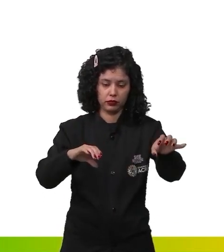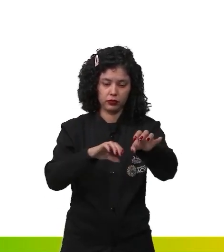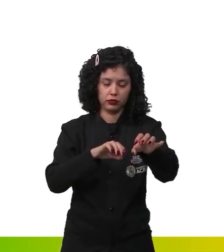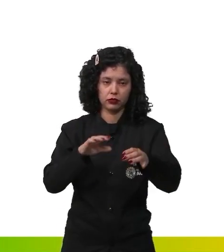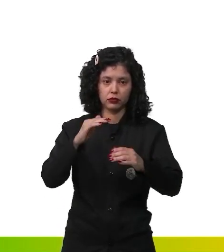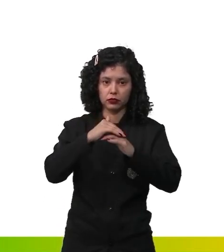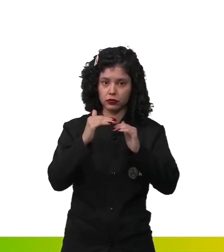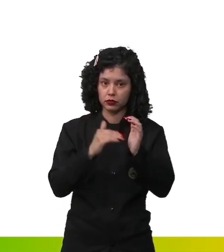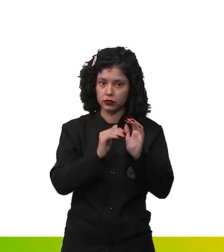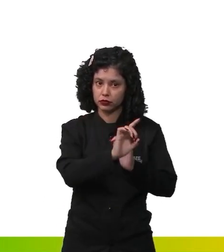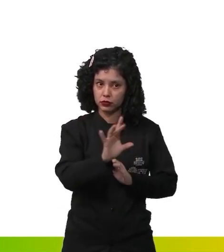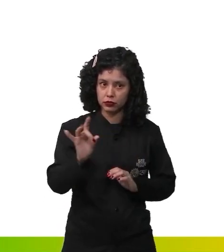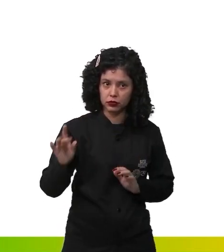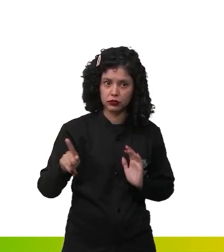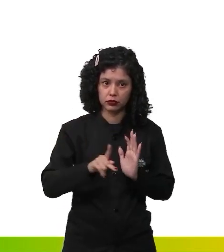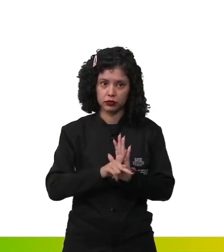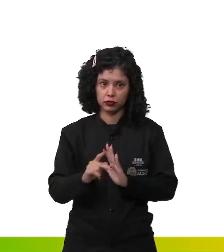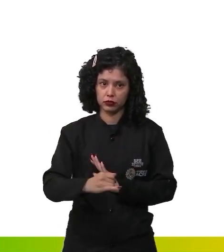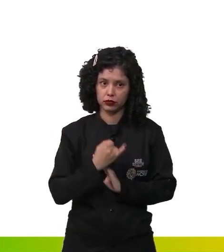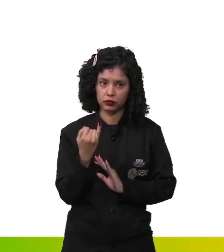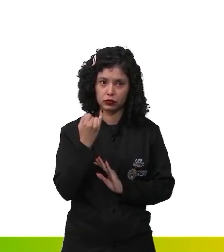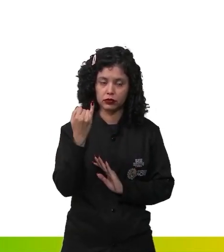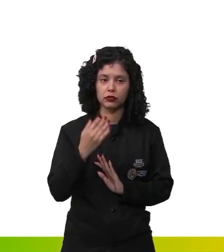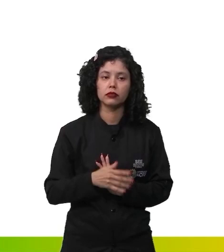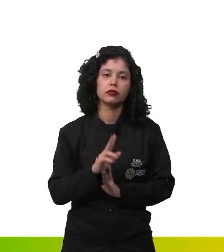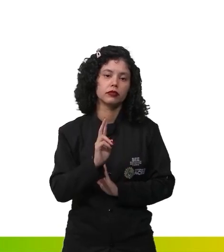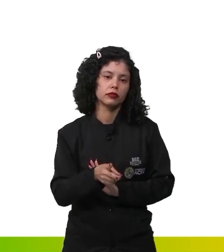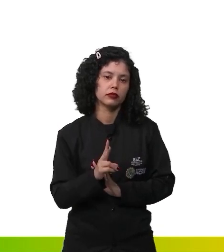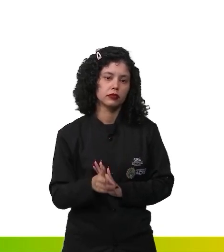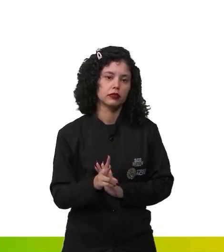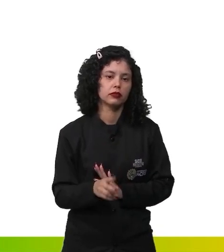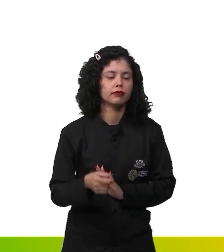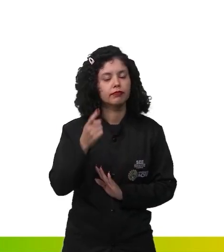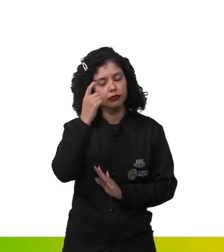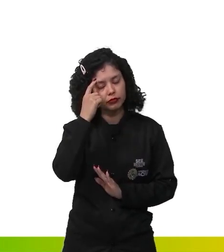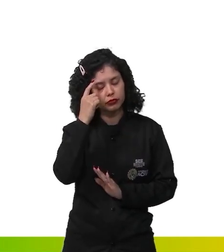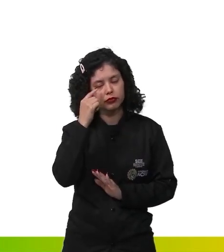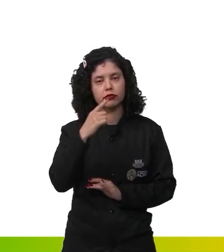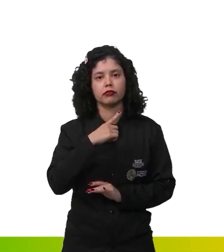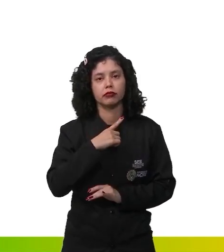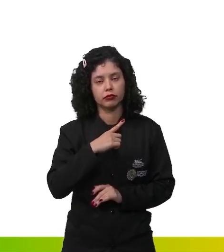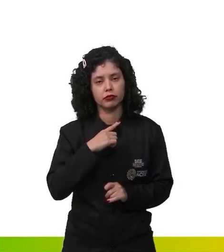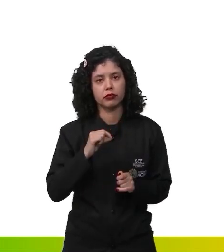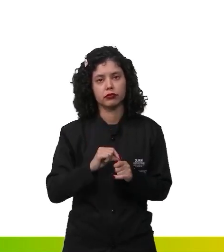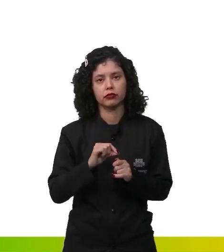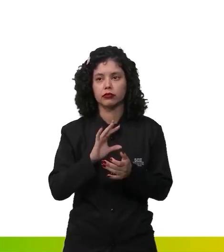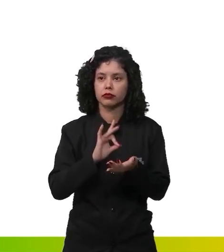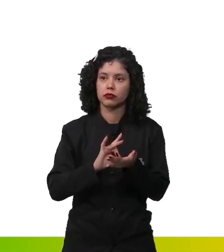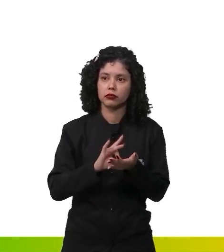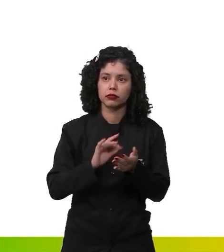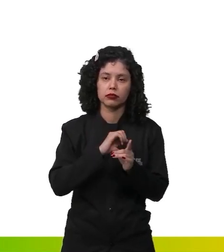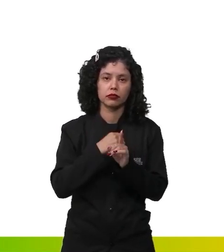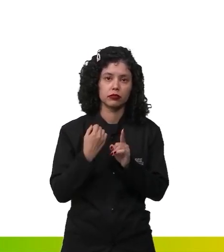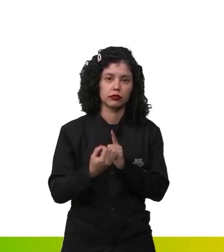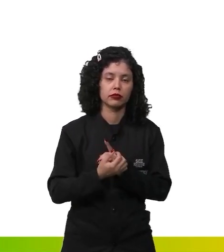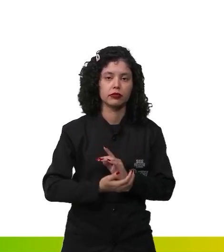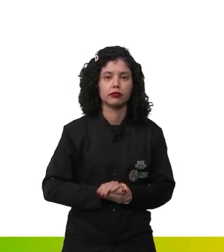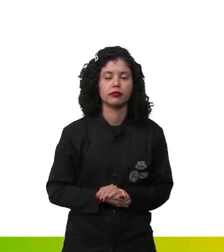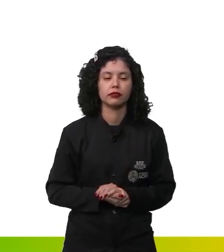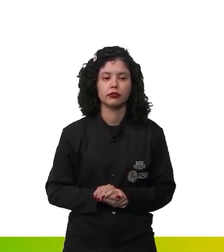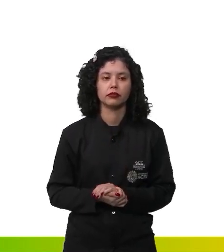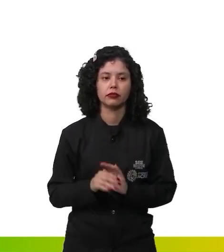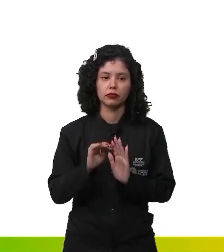uma delas tem uma peça. Então, essa mesma analogia nós temos que fazer com a realidade social. E